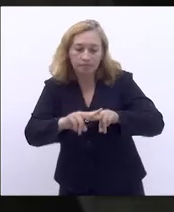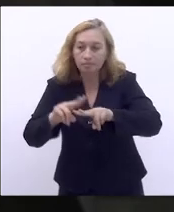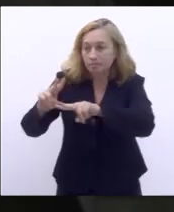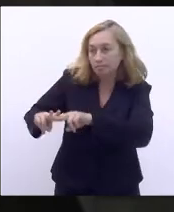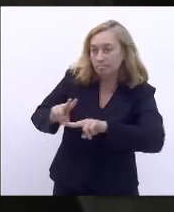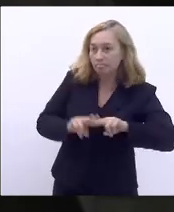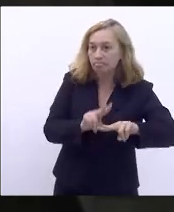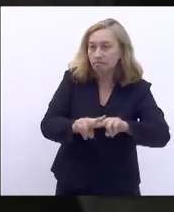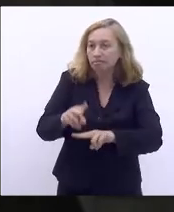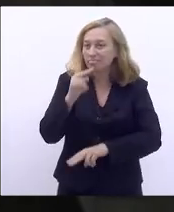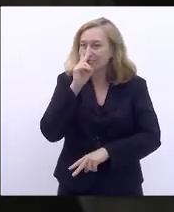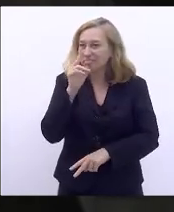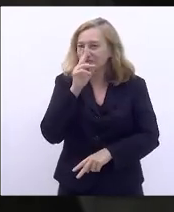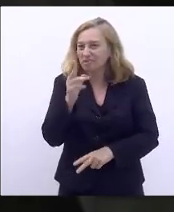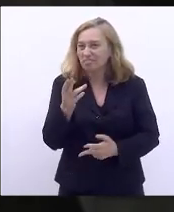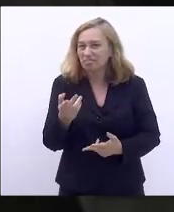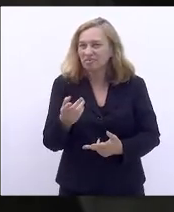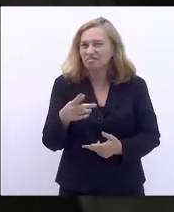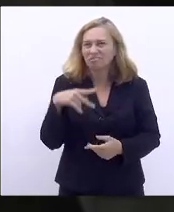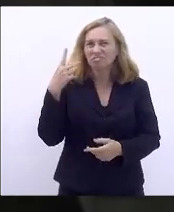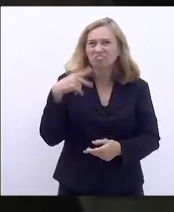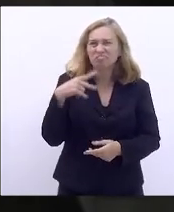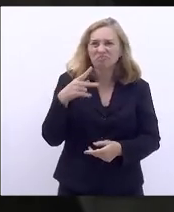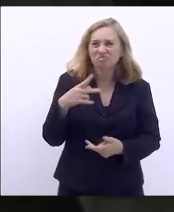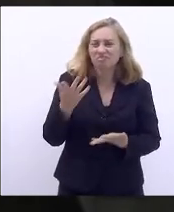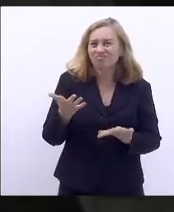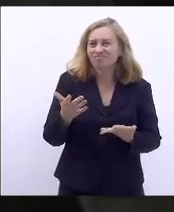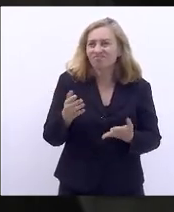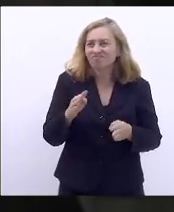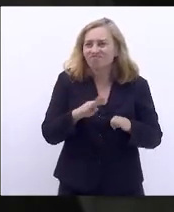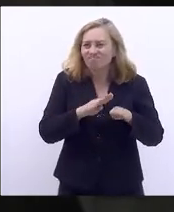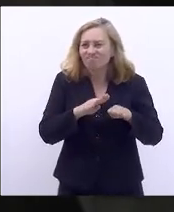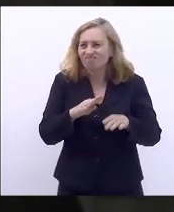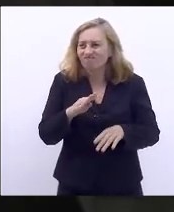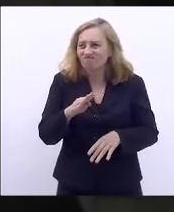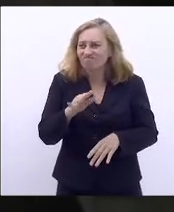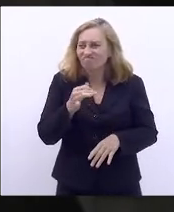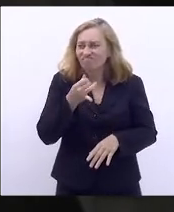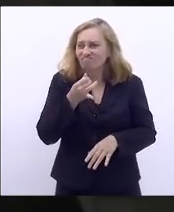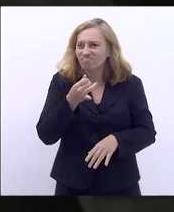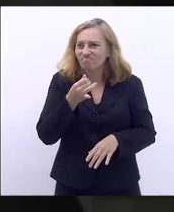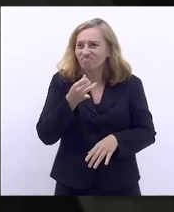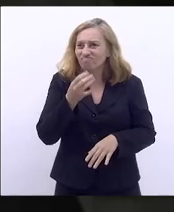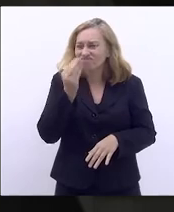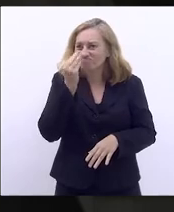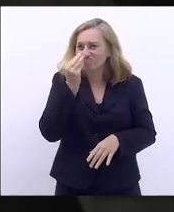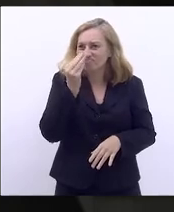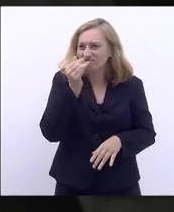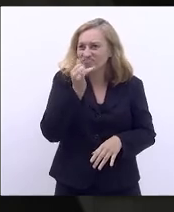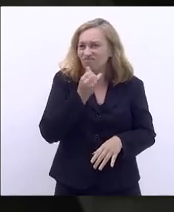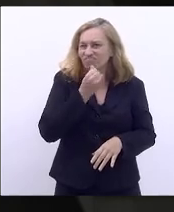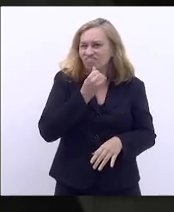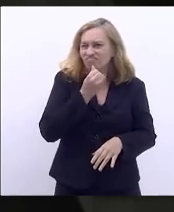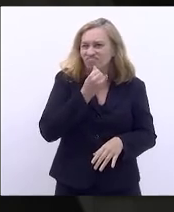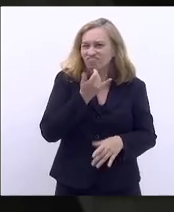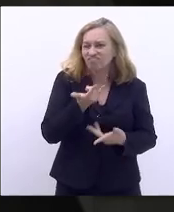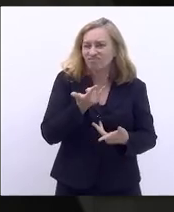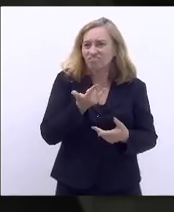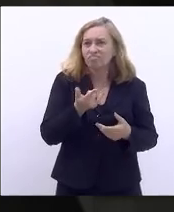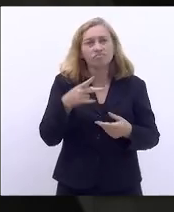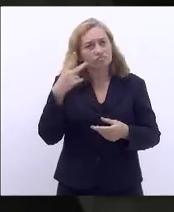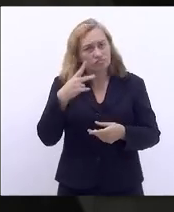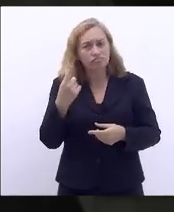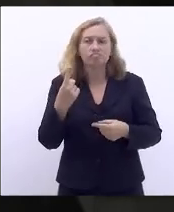foi preso, parece que isso coloca a política num baixo nível, num fundo de poço, que não é o lugar dela. A política é uma